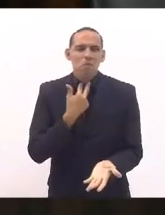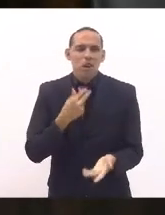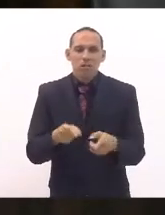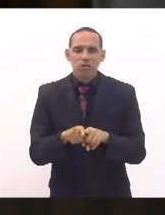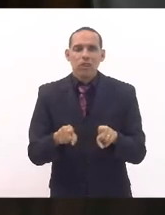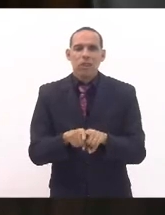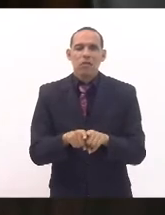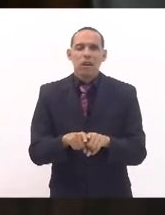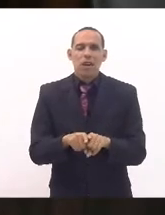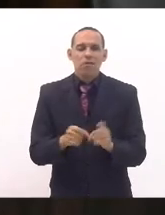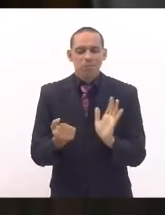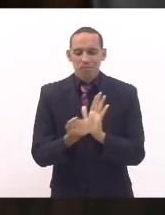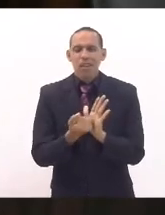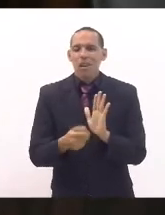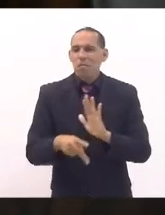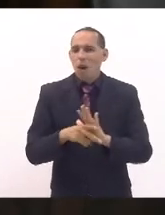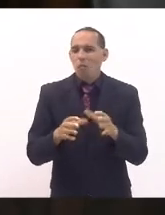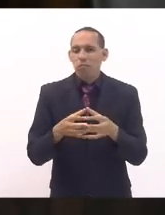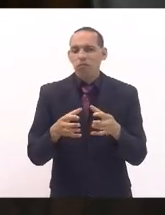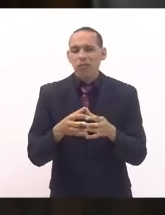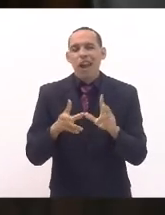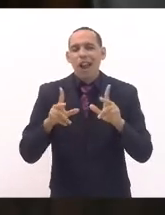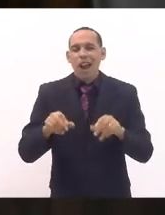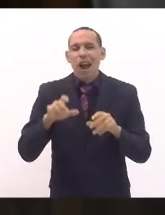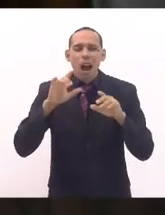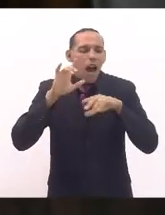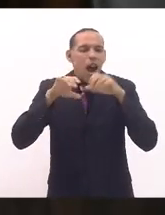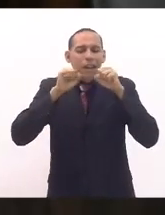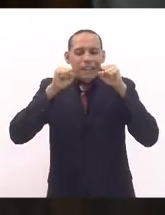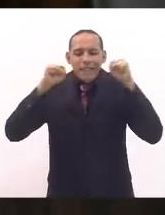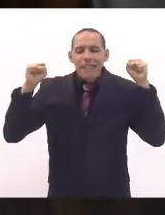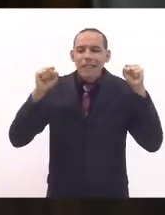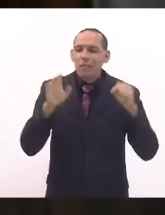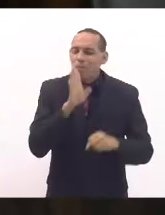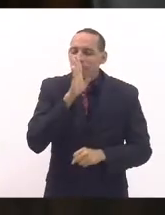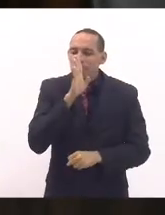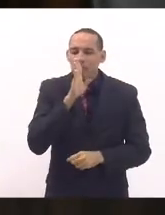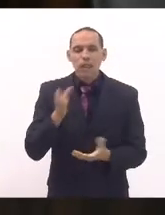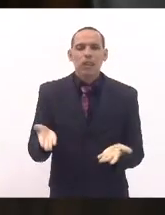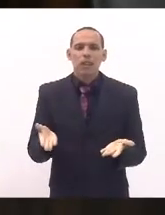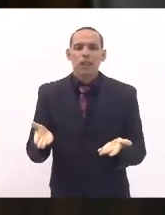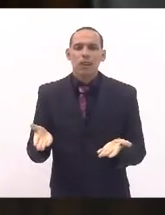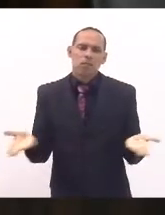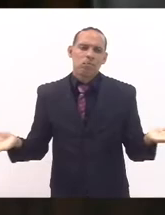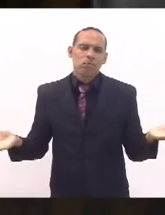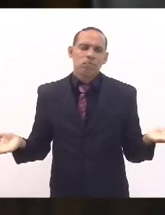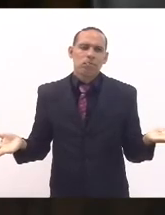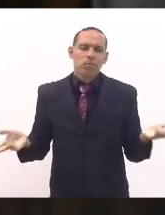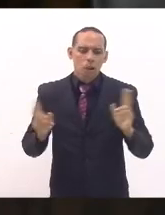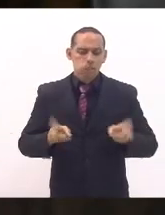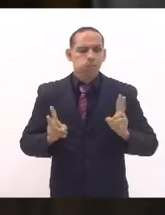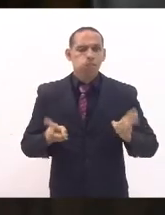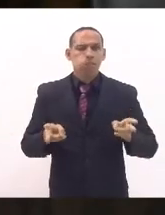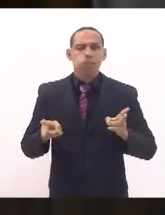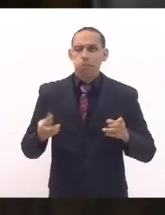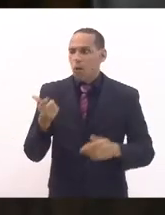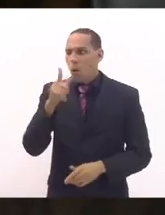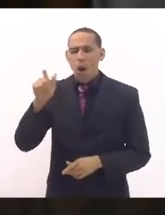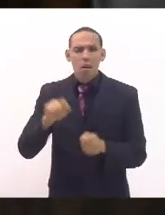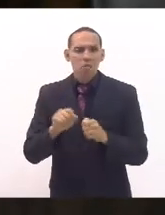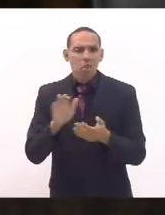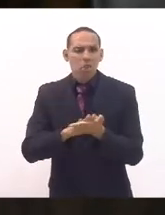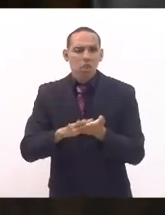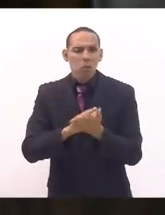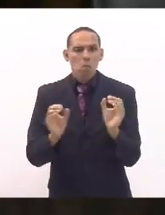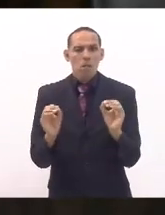time. Isso é um tipo de mordaça e que se perdura, que ninguém toma providências com relação a isso,